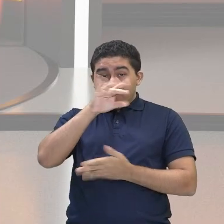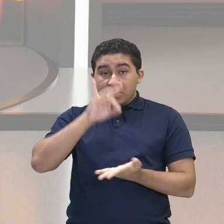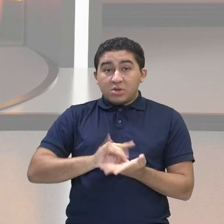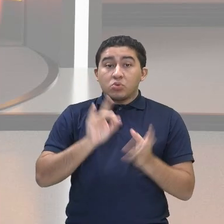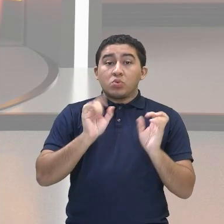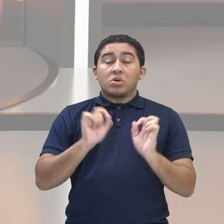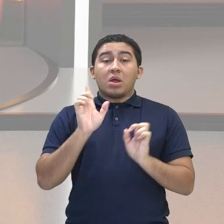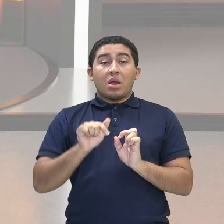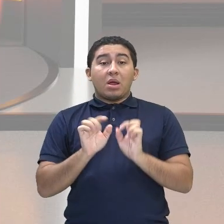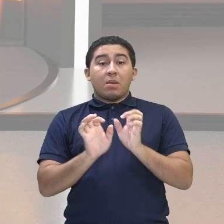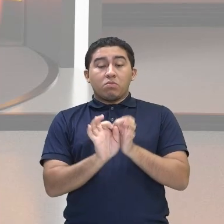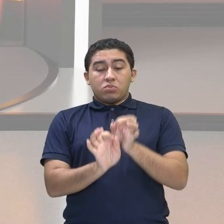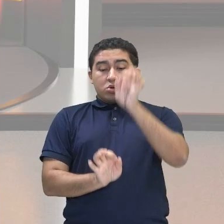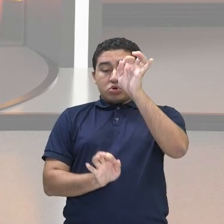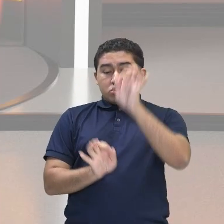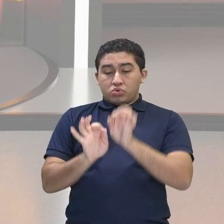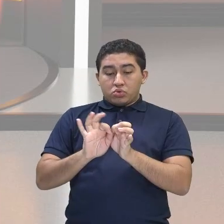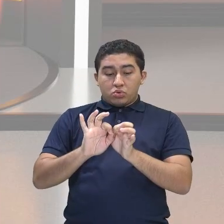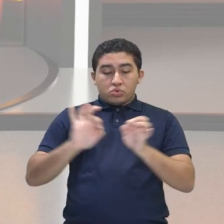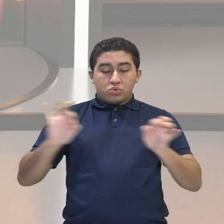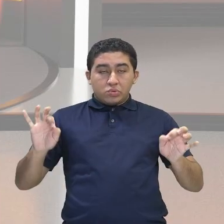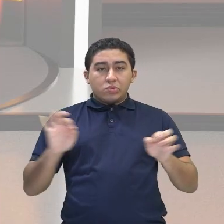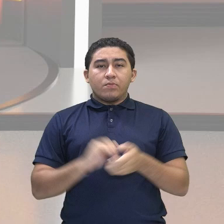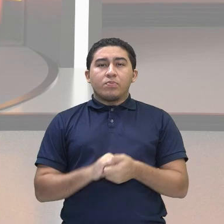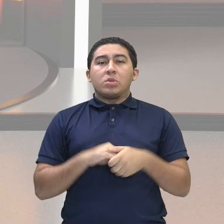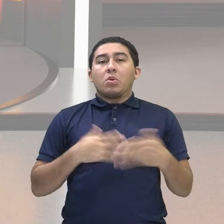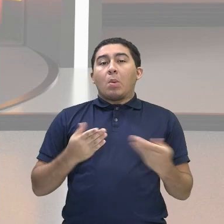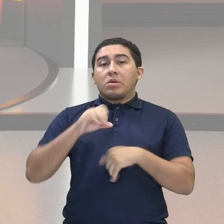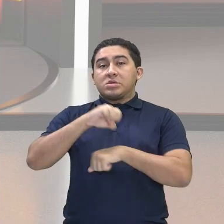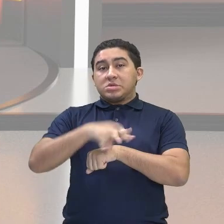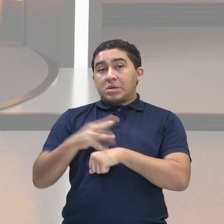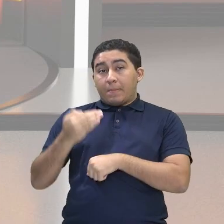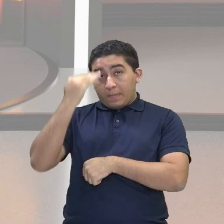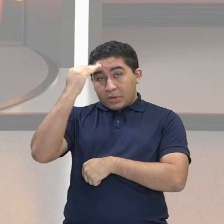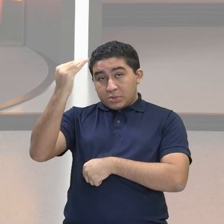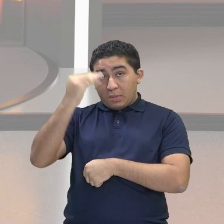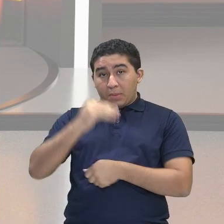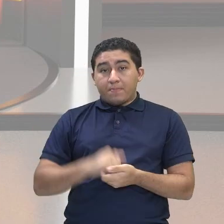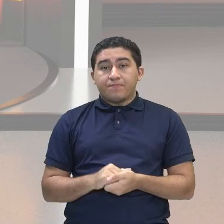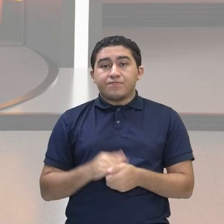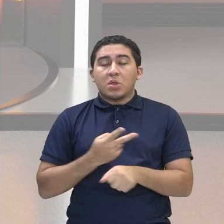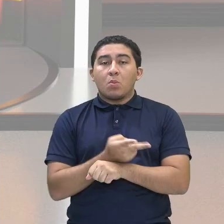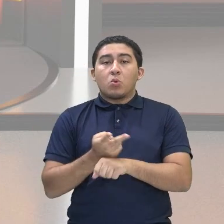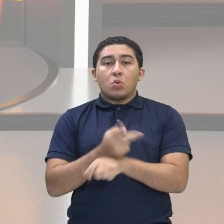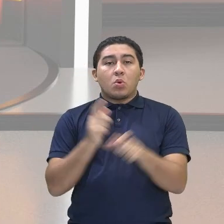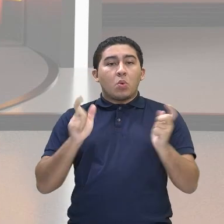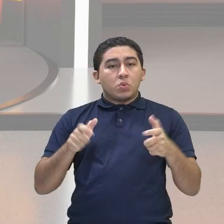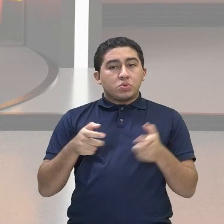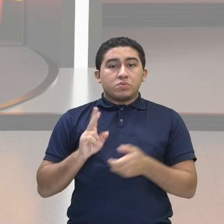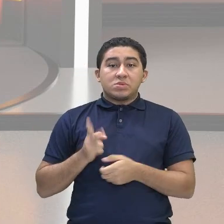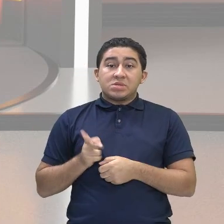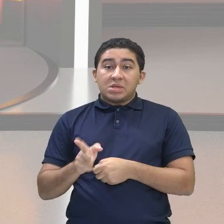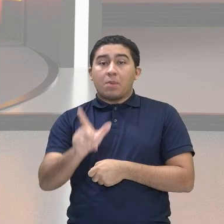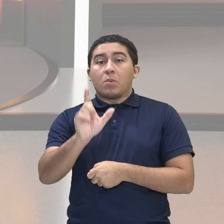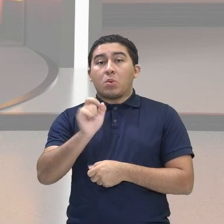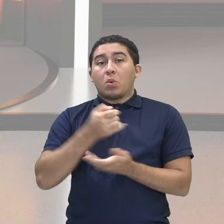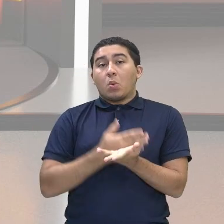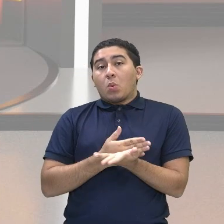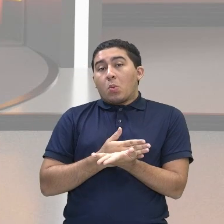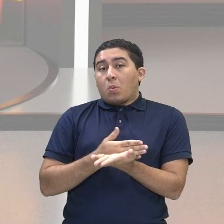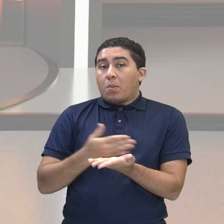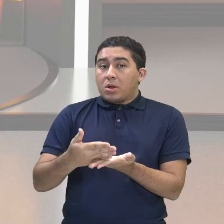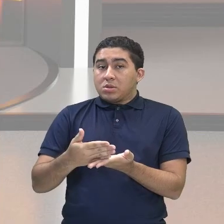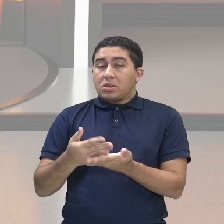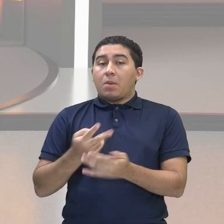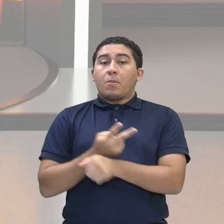e longitudes. Aí qual é a dica que eu dou para vocês? Procurem sempre, inicia procurando